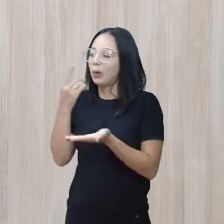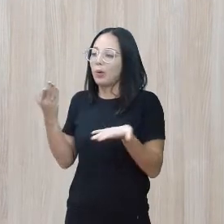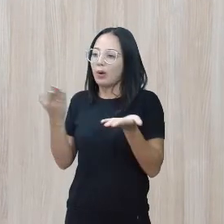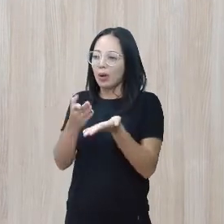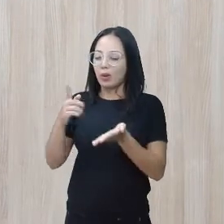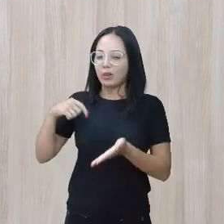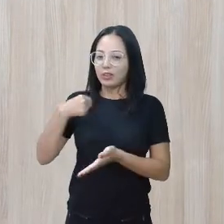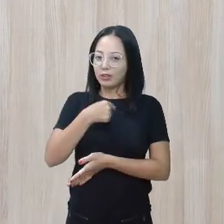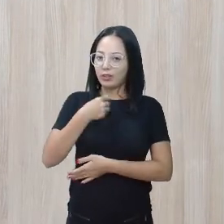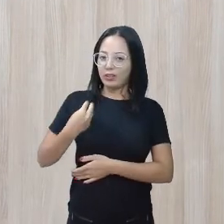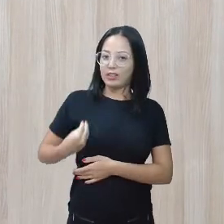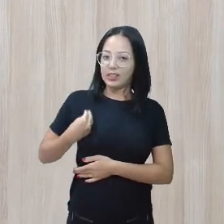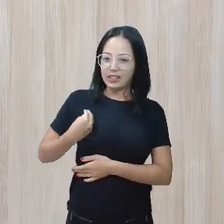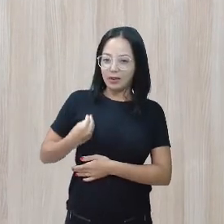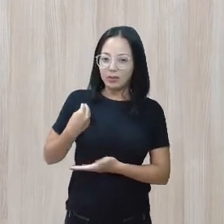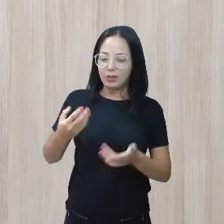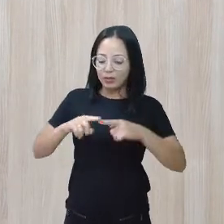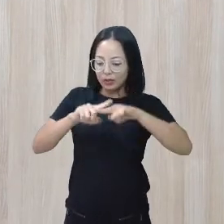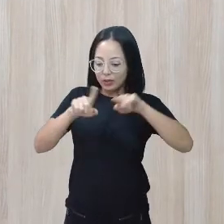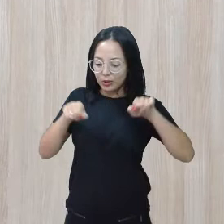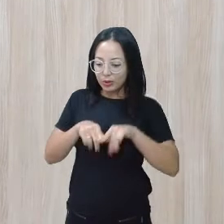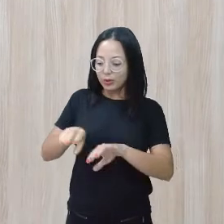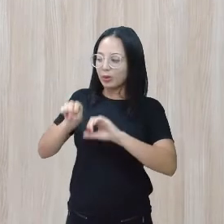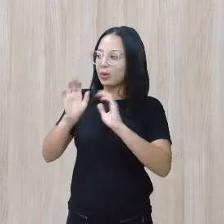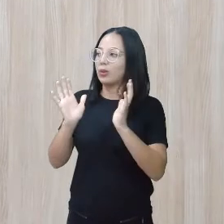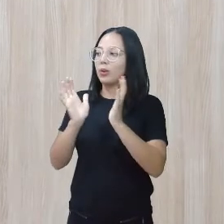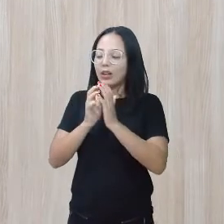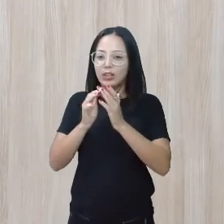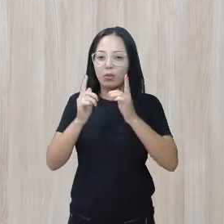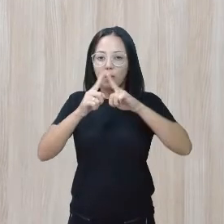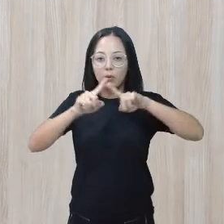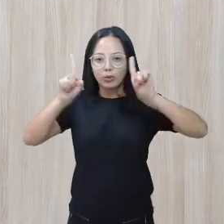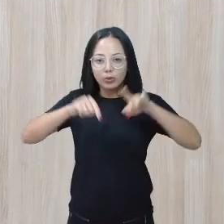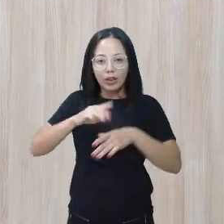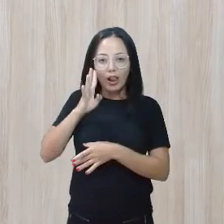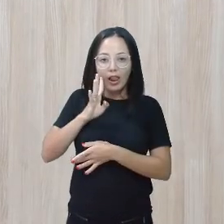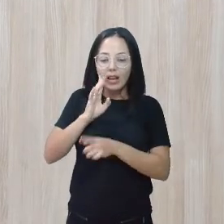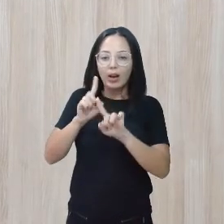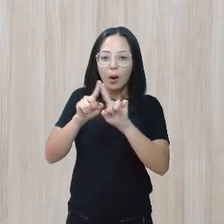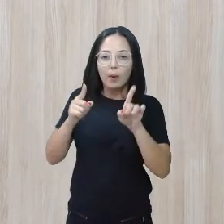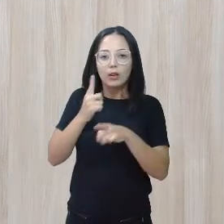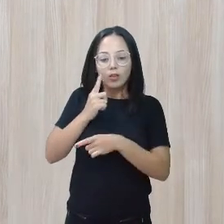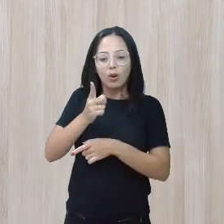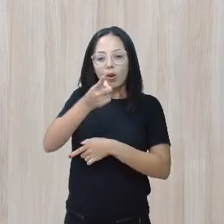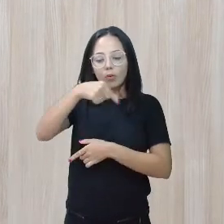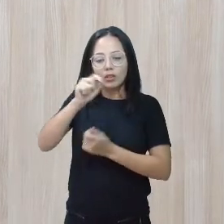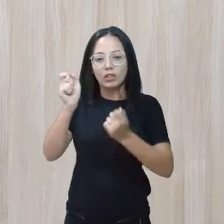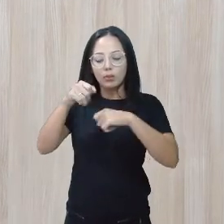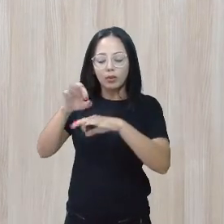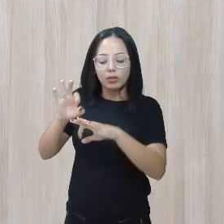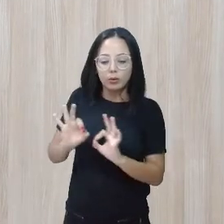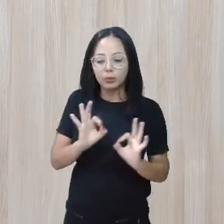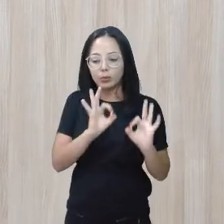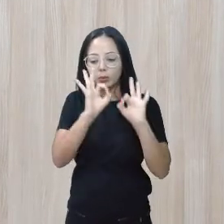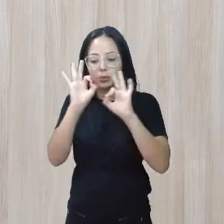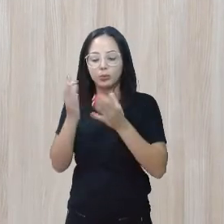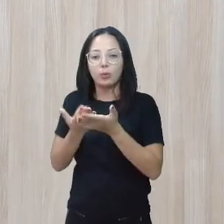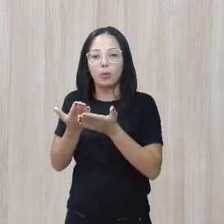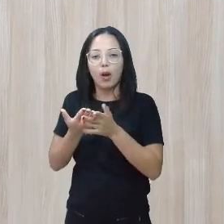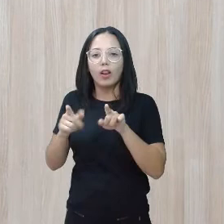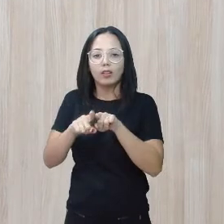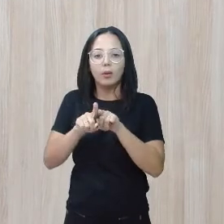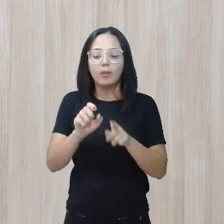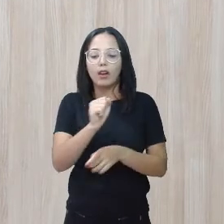aqui ao vivo dos estúdios de Educa Recife, esse projeto massa, mas você pode rever também nossas aulas lá no app do